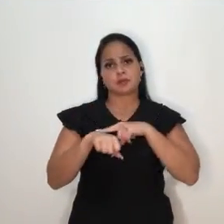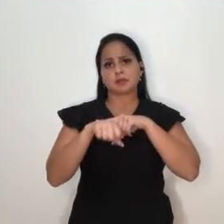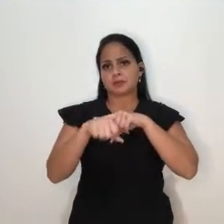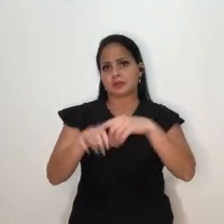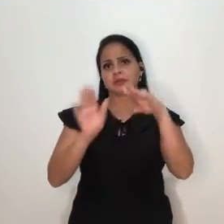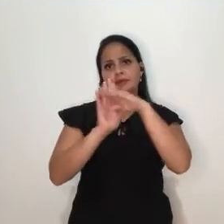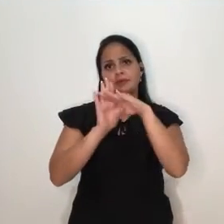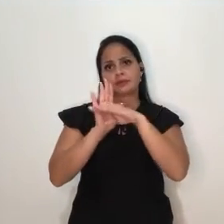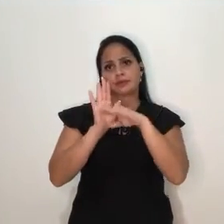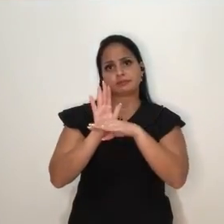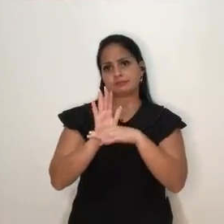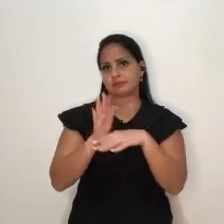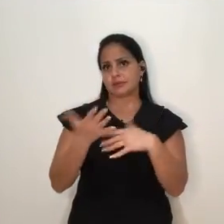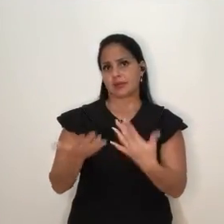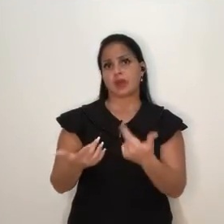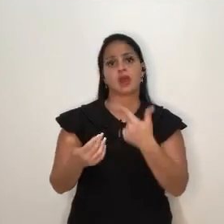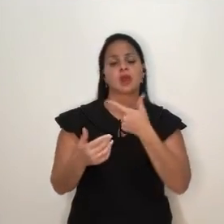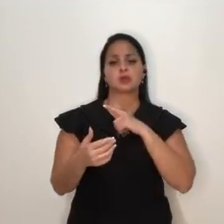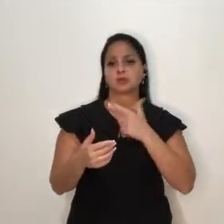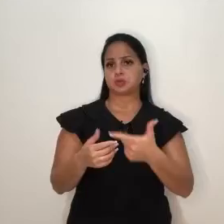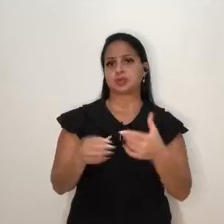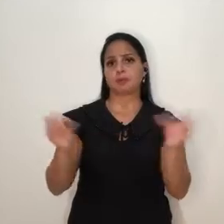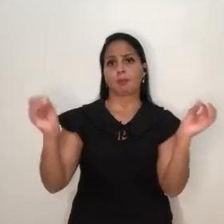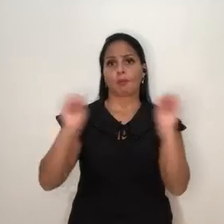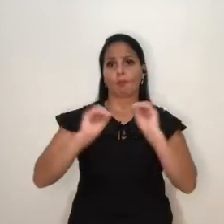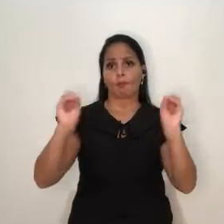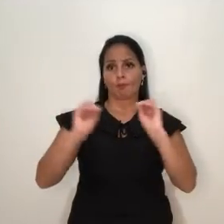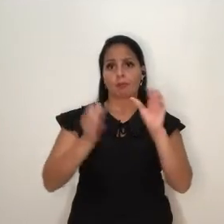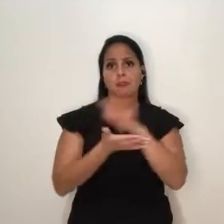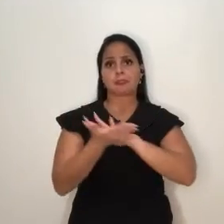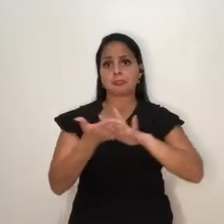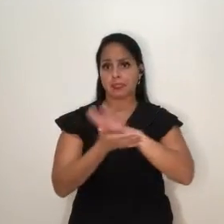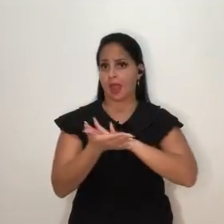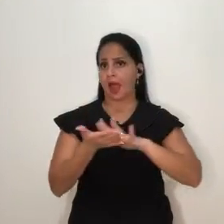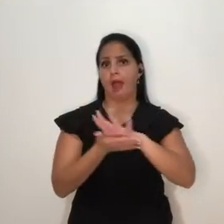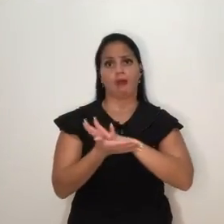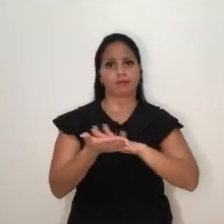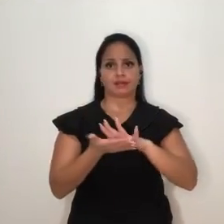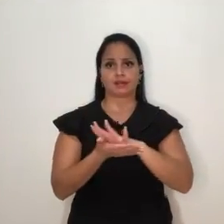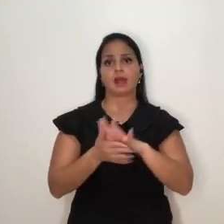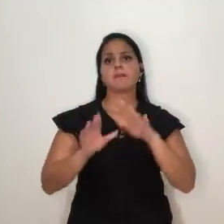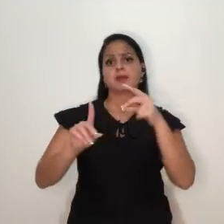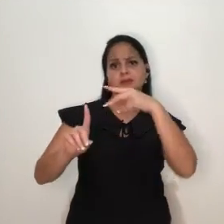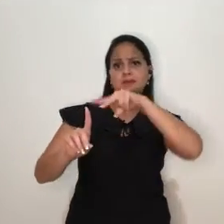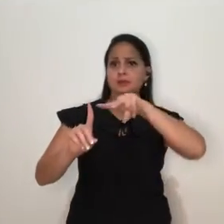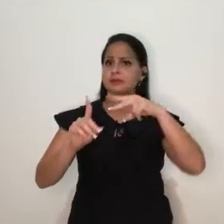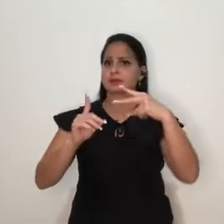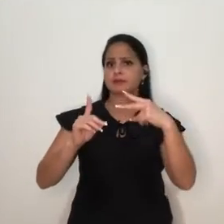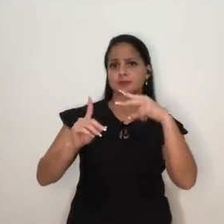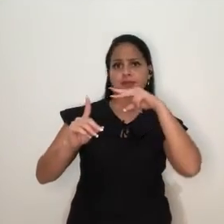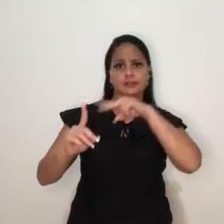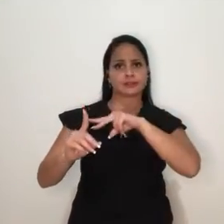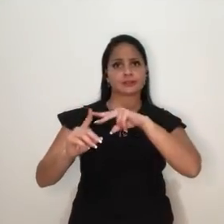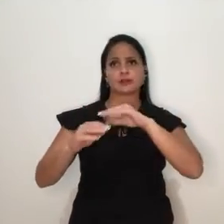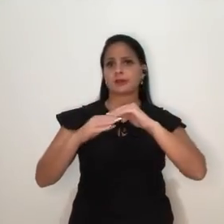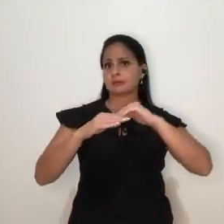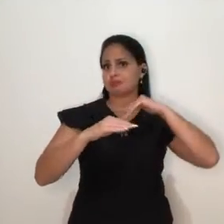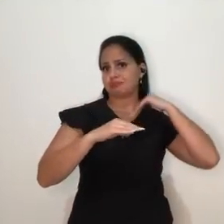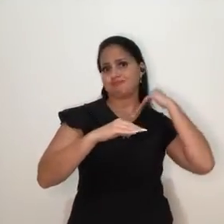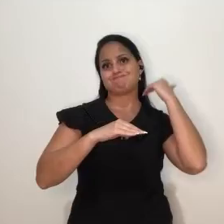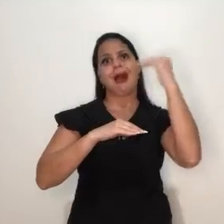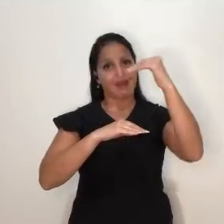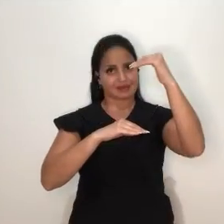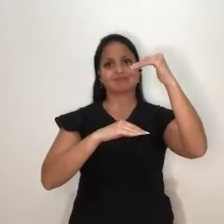atendida. Na verdade, as minhas expectativas foram superadas. Foi um programa imensamente maravilhoso que